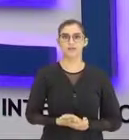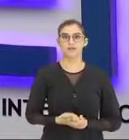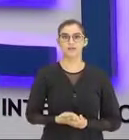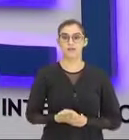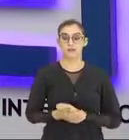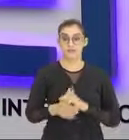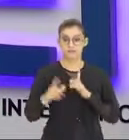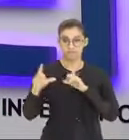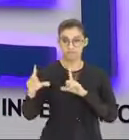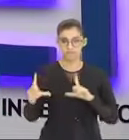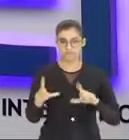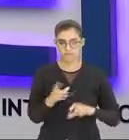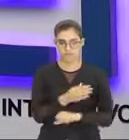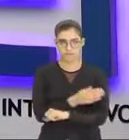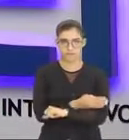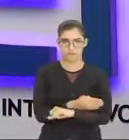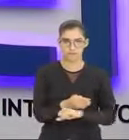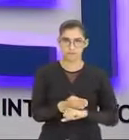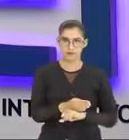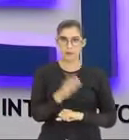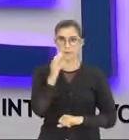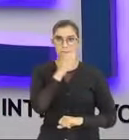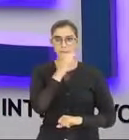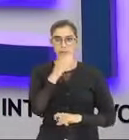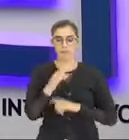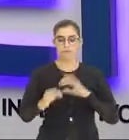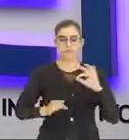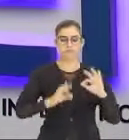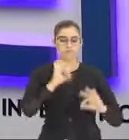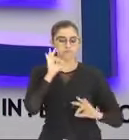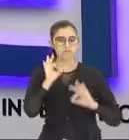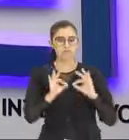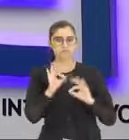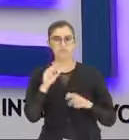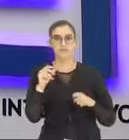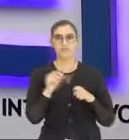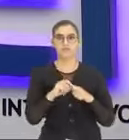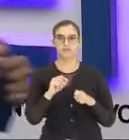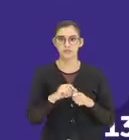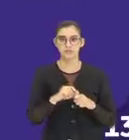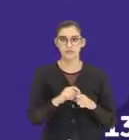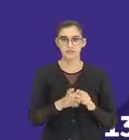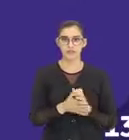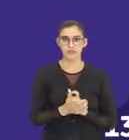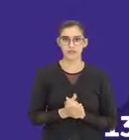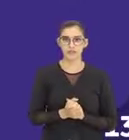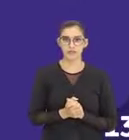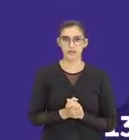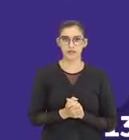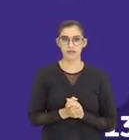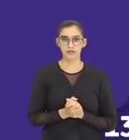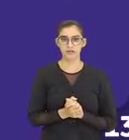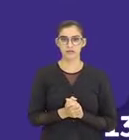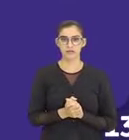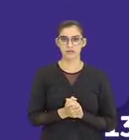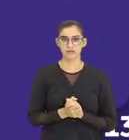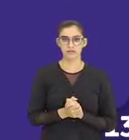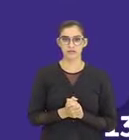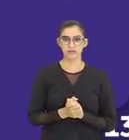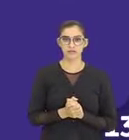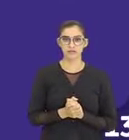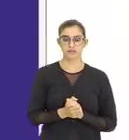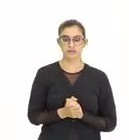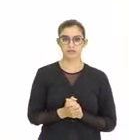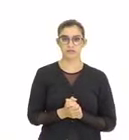branco para te mostrar rapidamente o que foi que ele fez, tá bom? Bora para cá, para a tela. Tá. Ó,